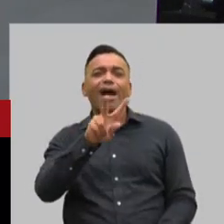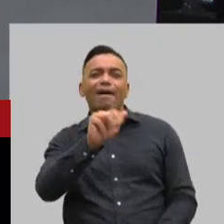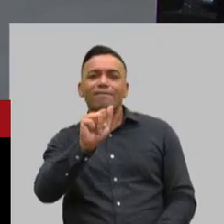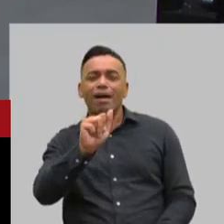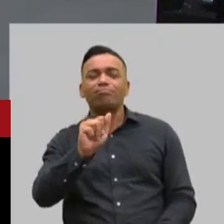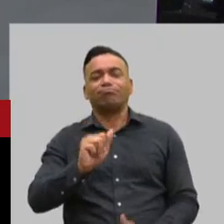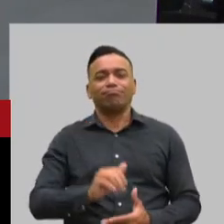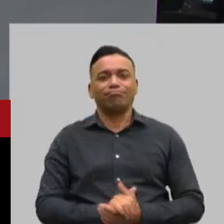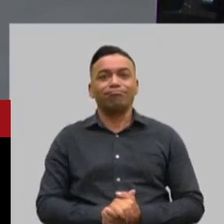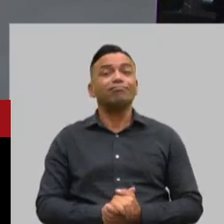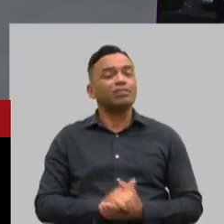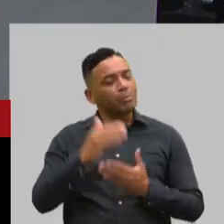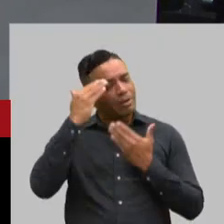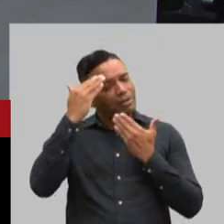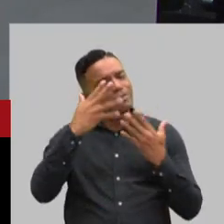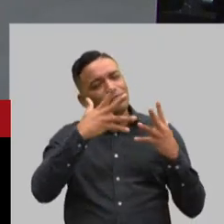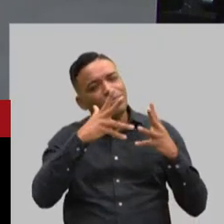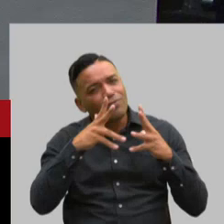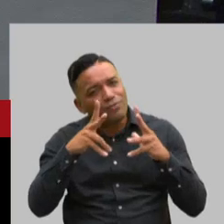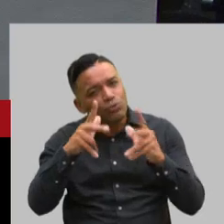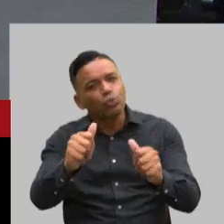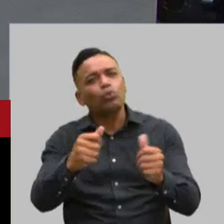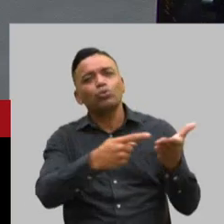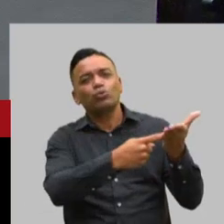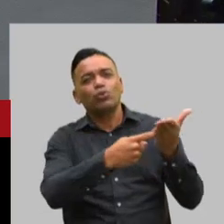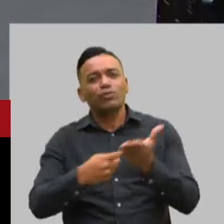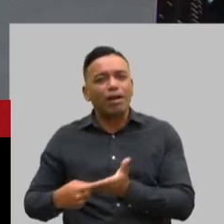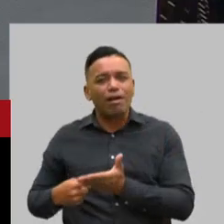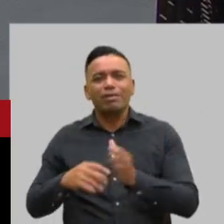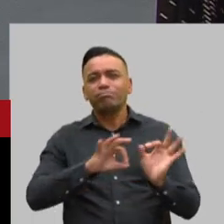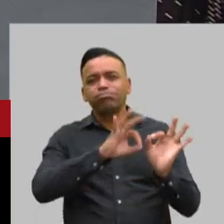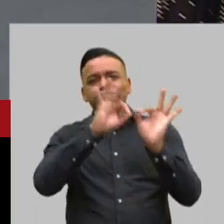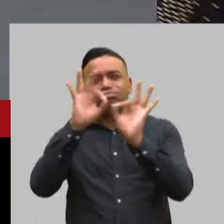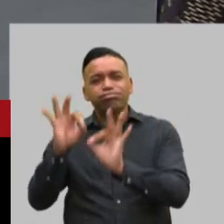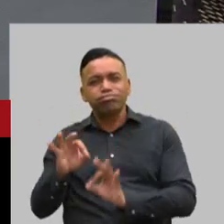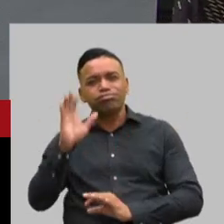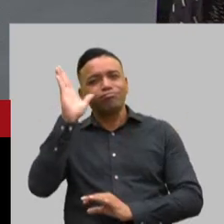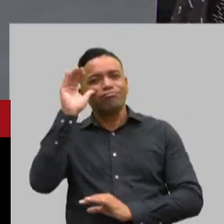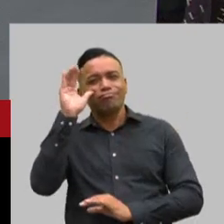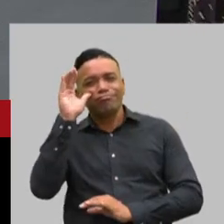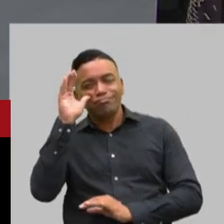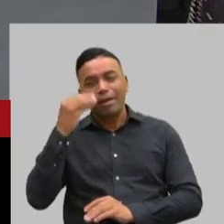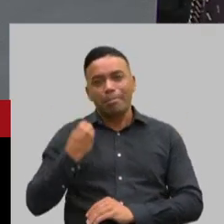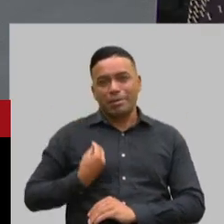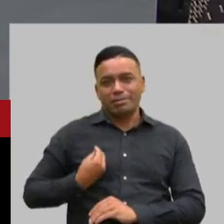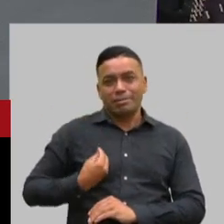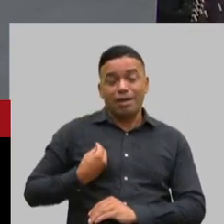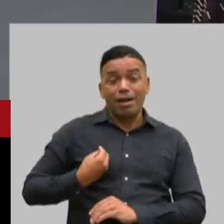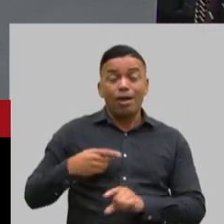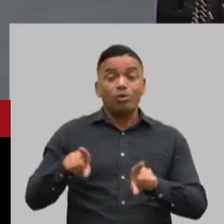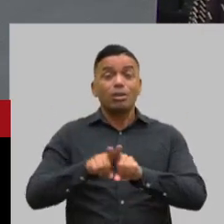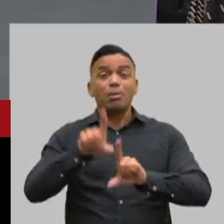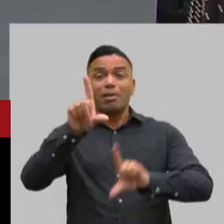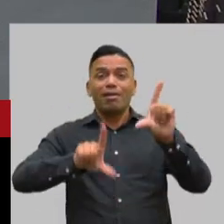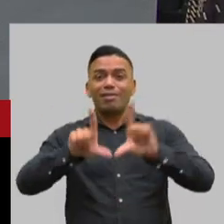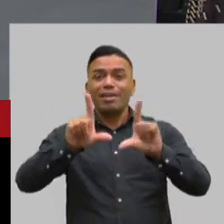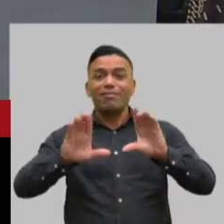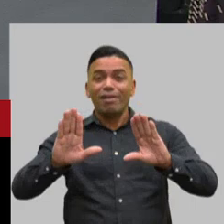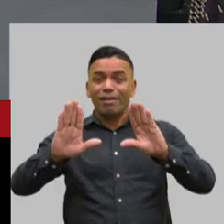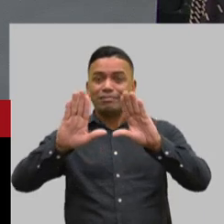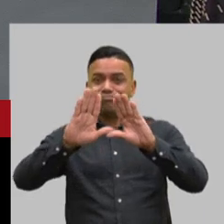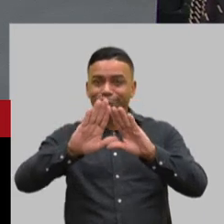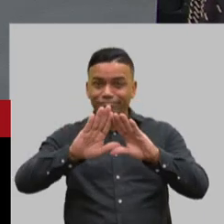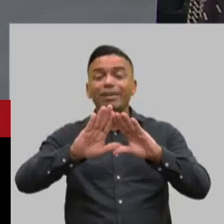Agradecemos aos demais convidados que acompanham essa solenidade presencialmente, pela TV Assembleia e também